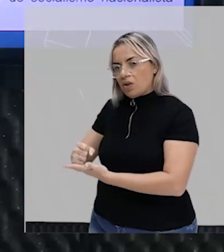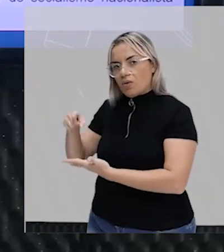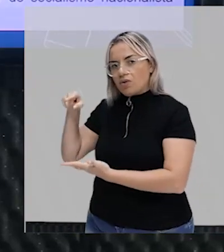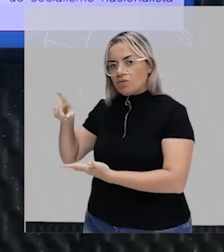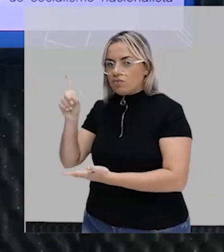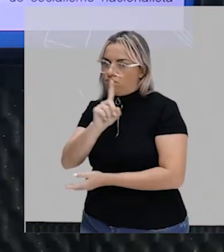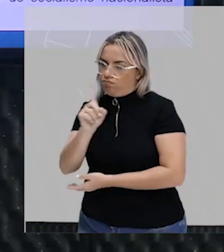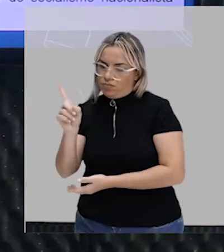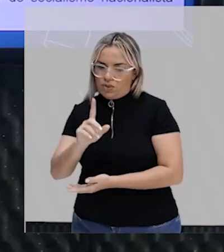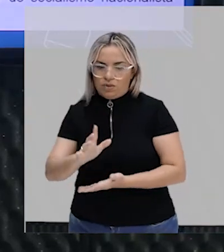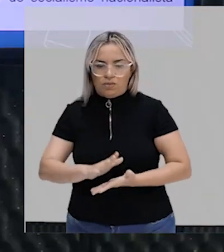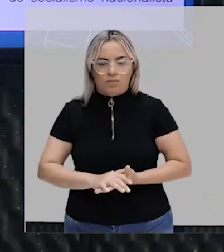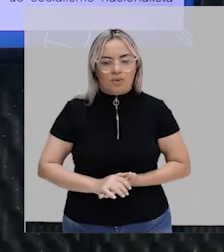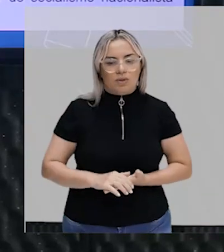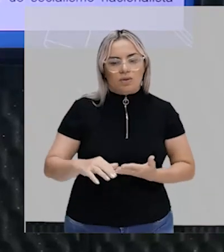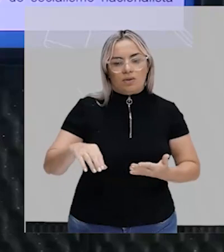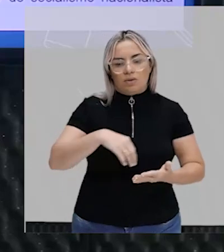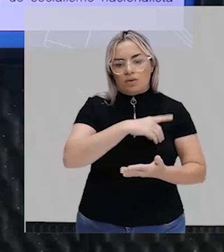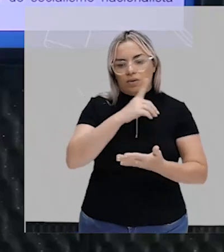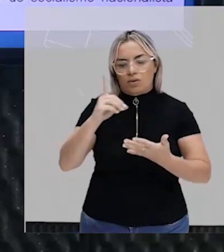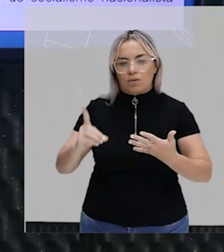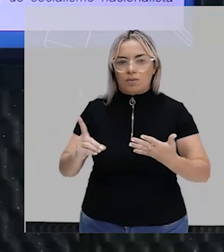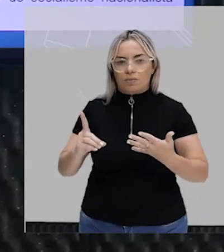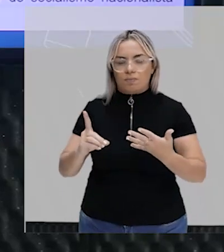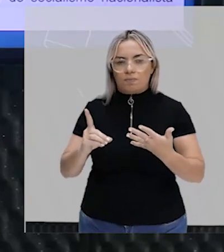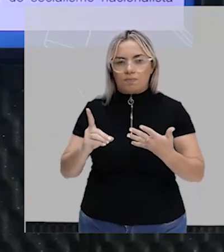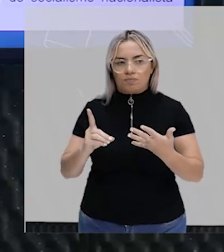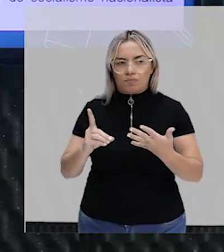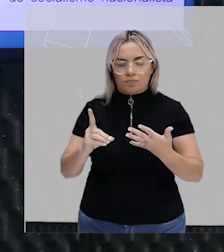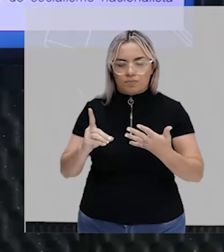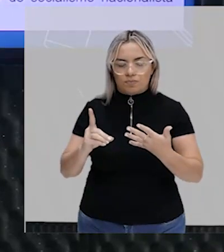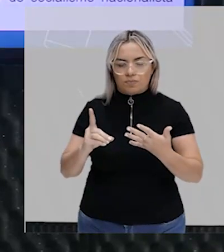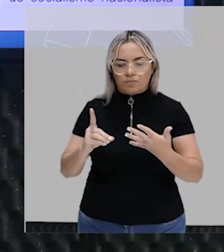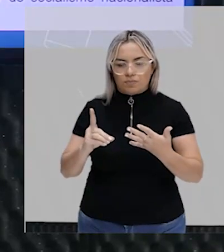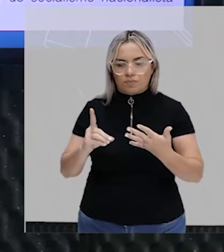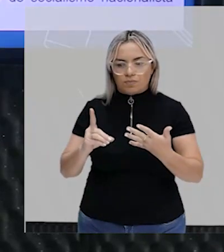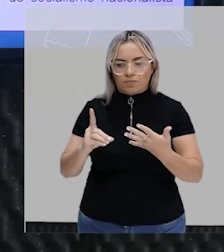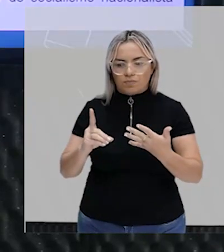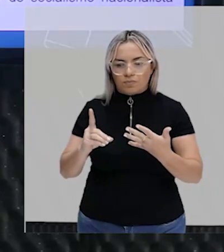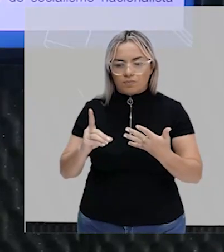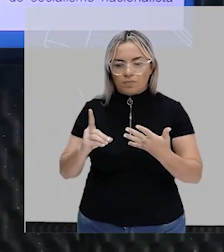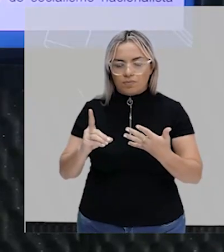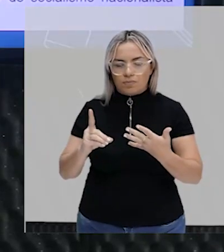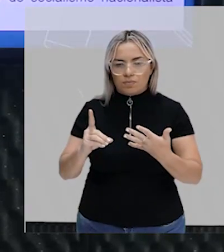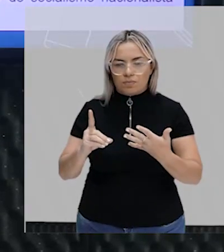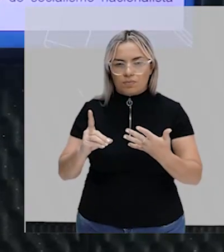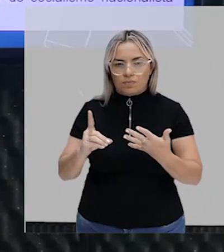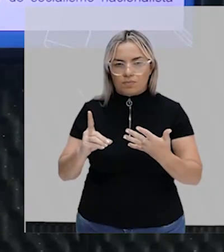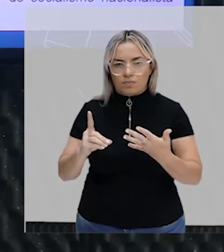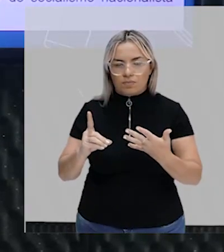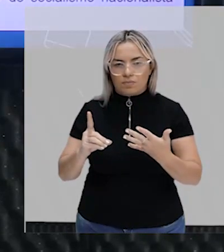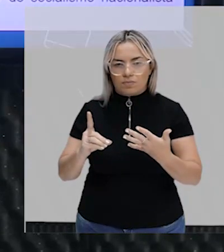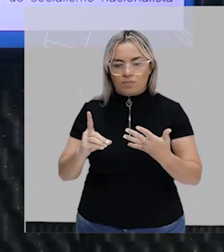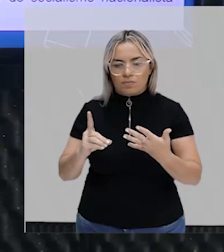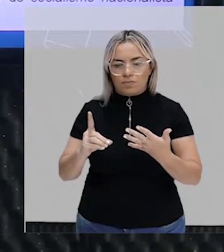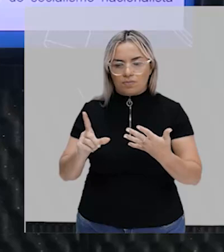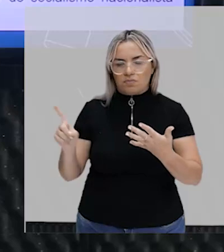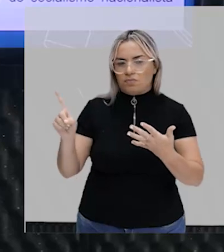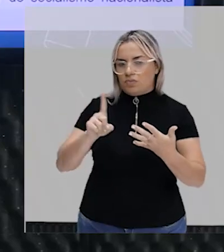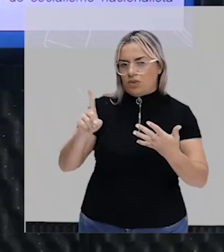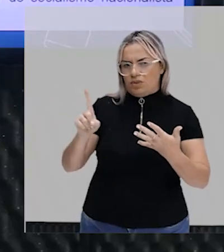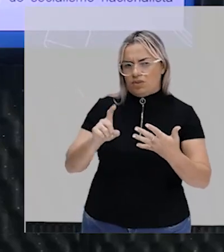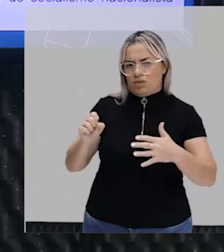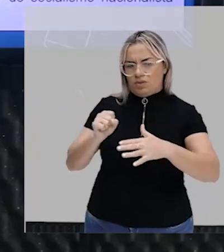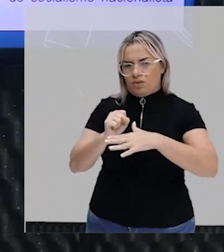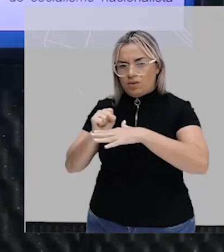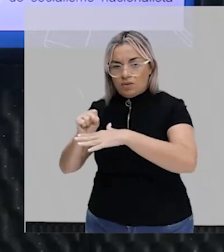D, a região da Catalunha apresenta um sentimento popular em favor do socialismo nacionalista espanhol? Não tem nada ali de socialismo. Eles